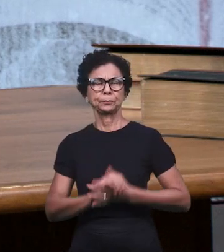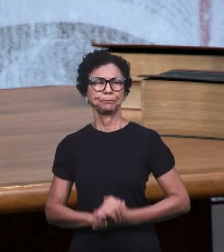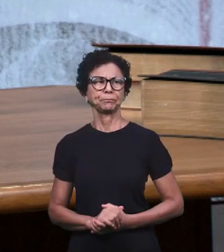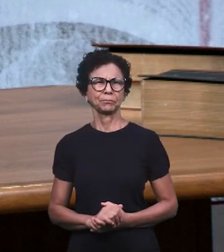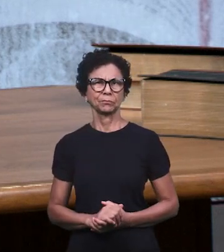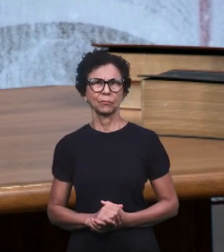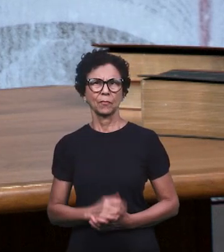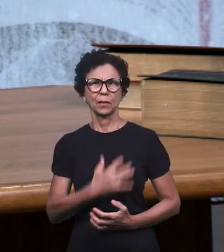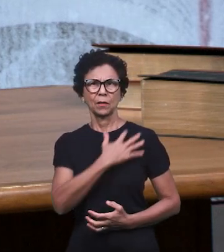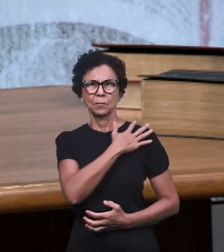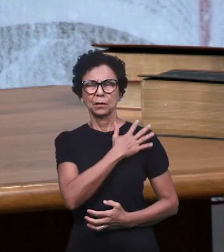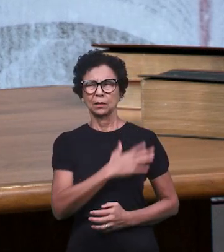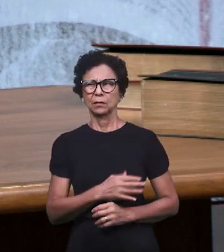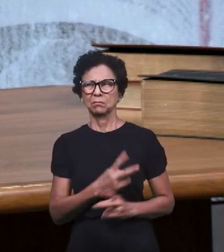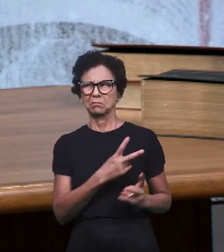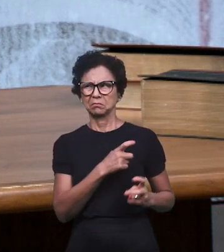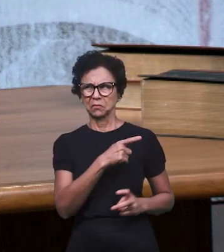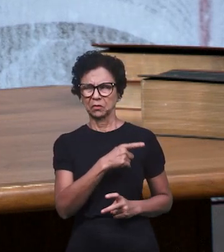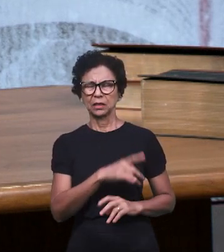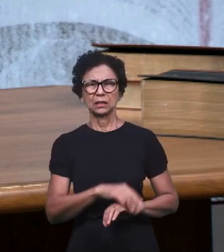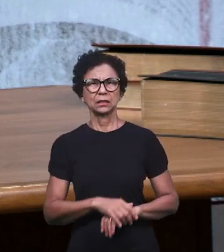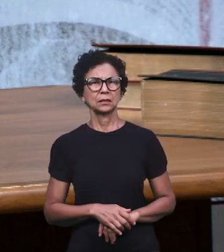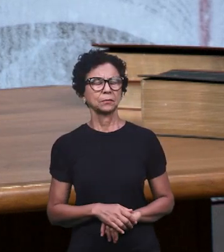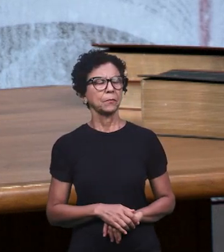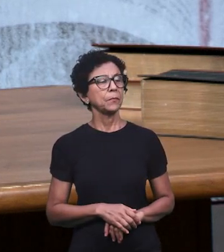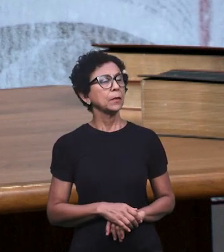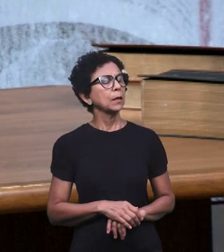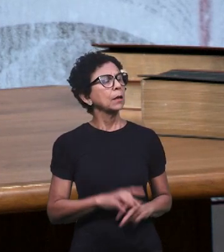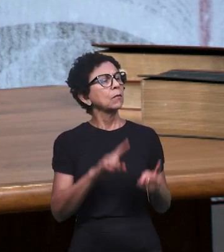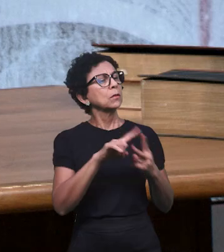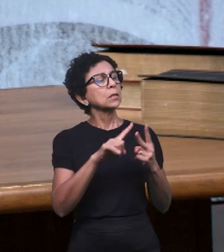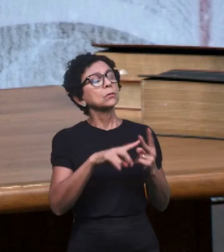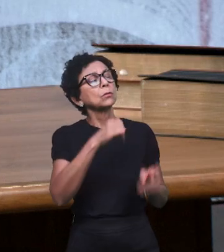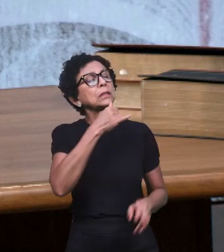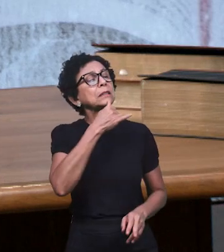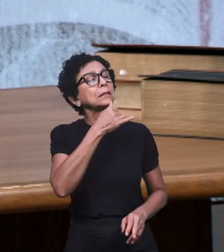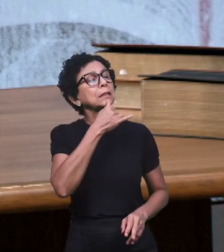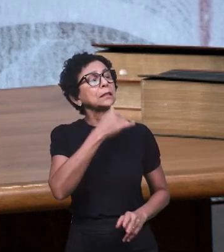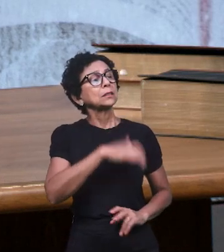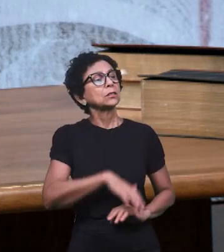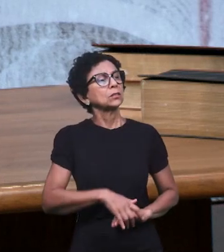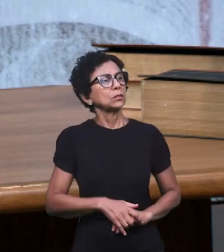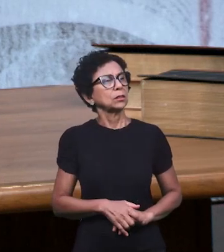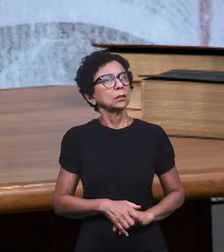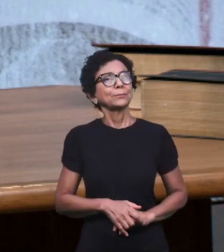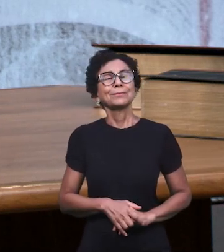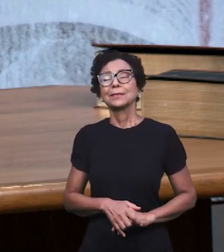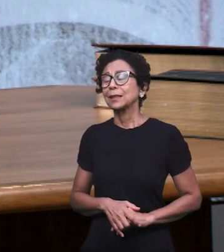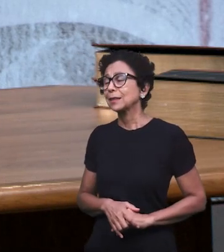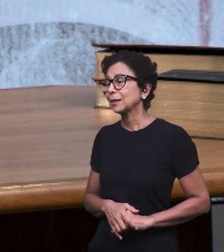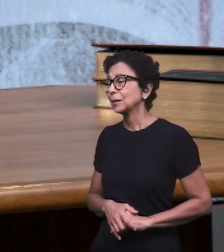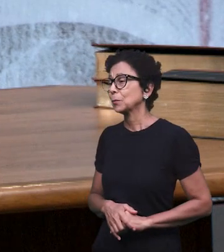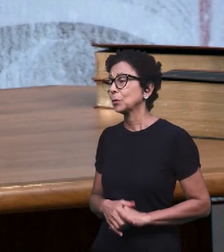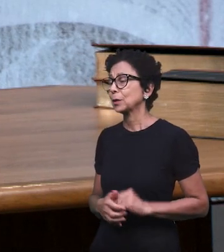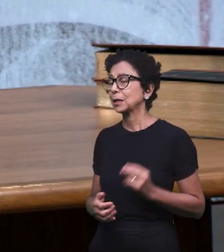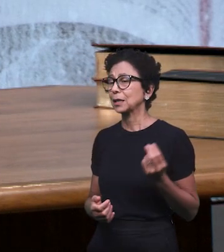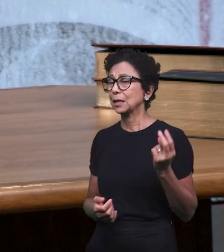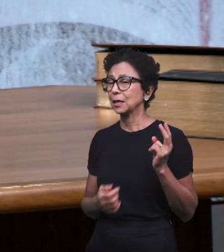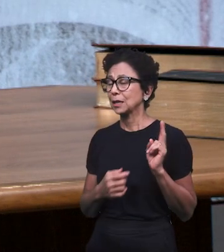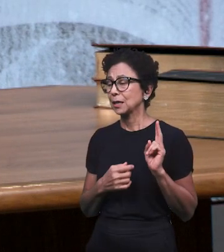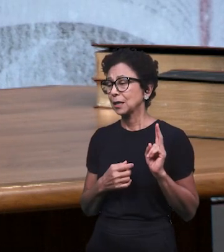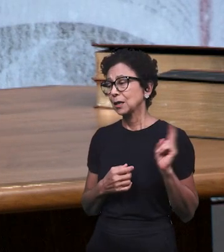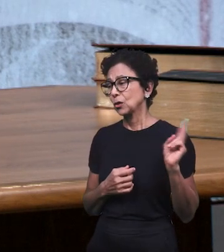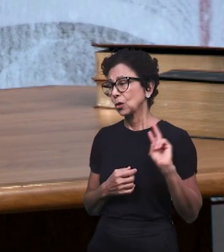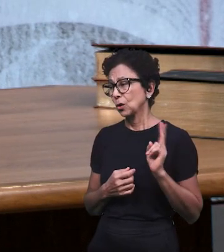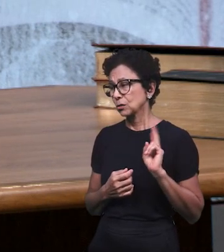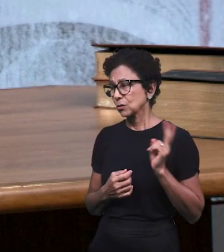tristes os vossos semblantes? E eles lhe disseram: temos sonhado um sonho, e ninguém há